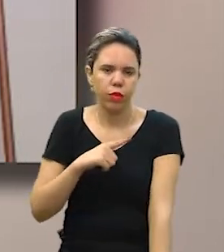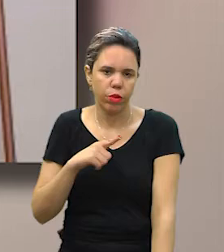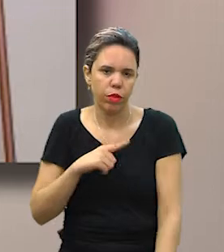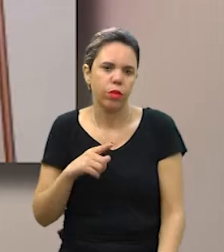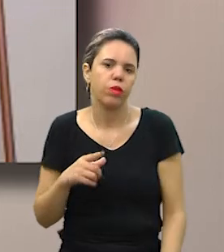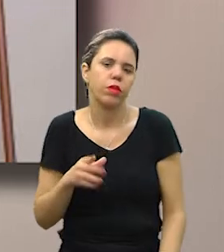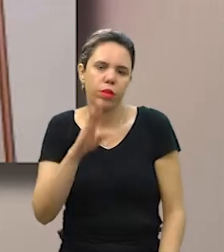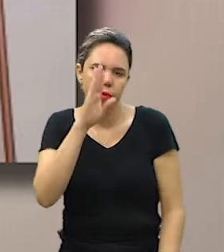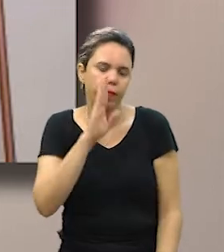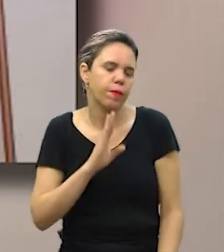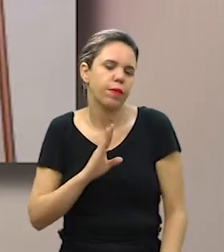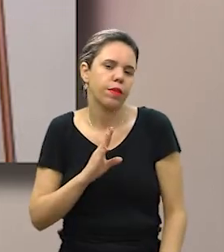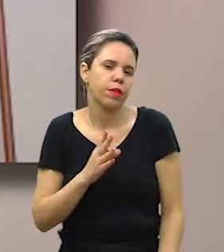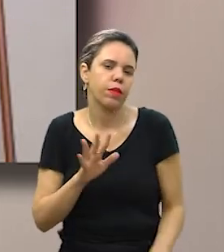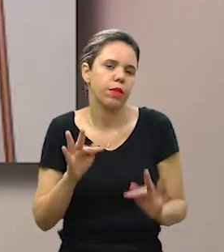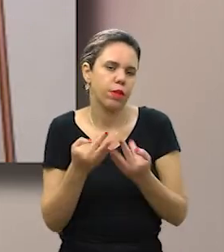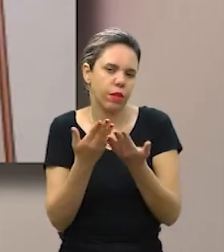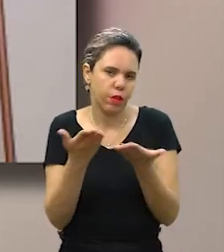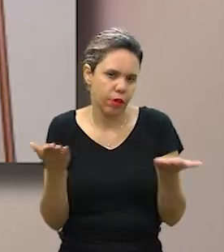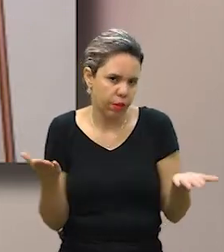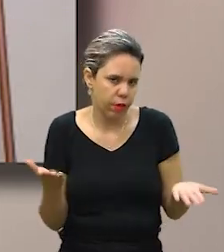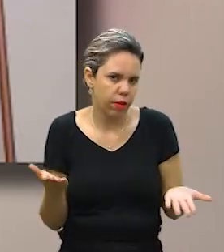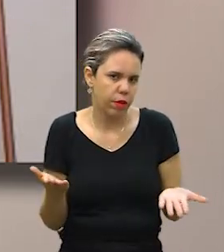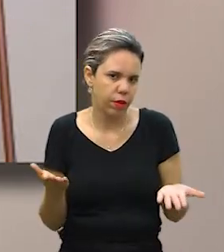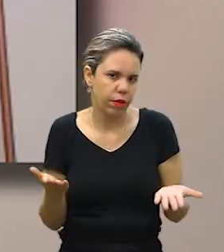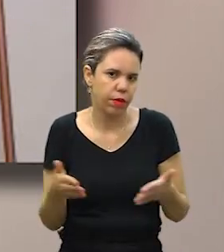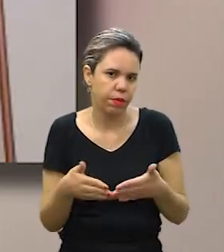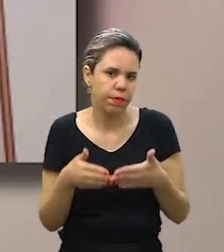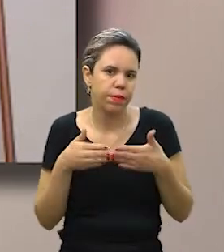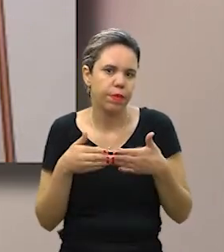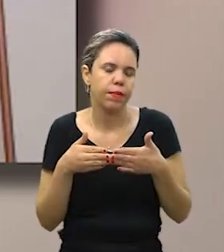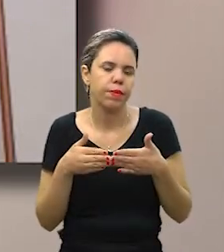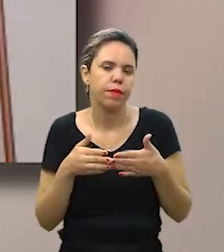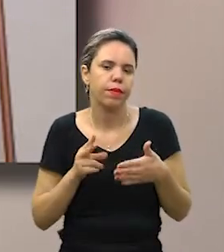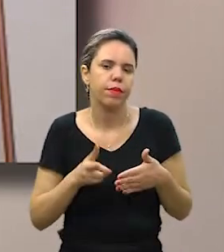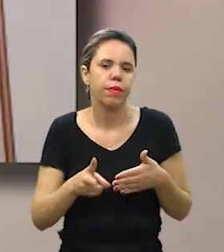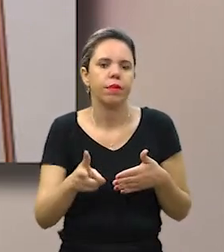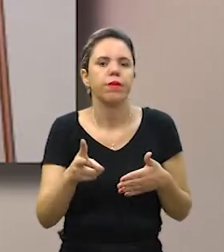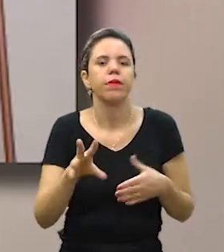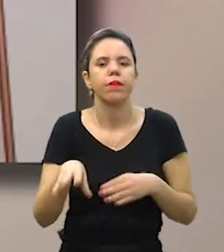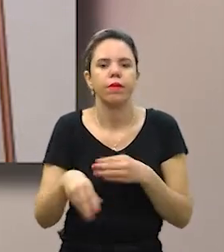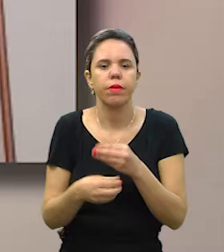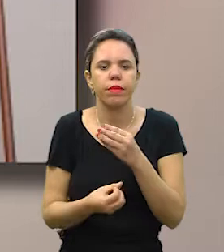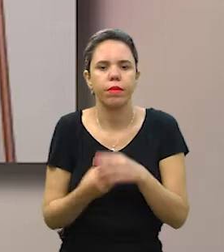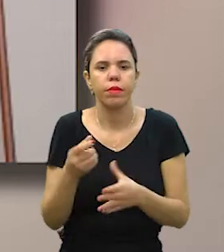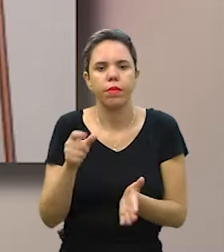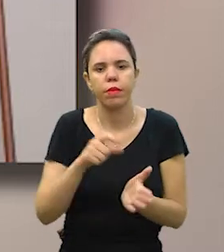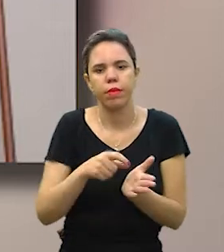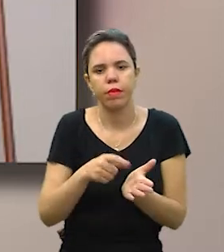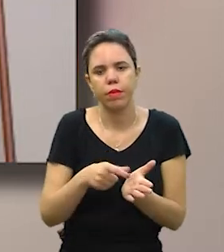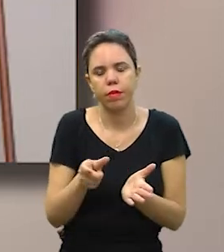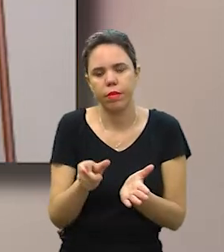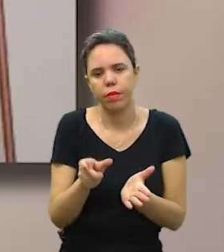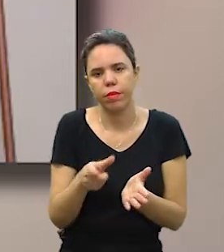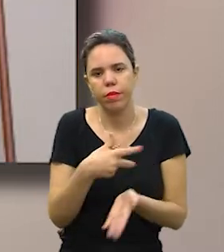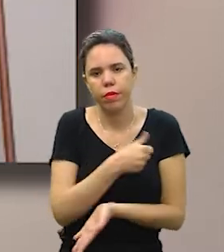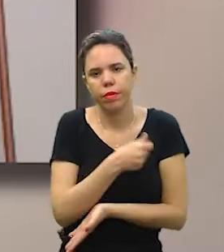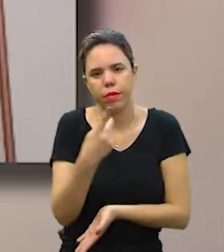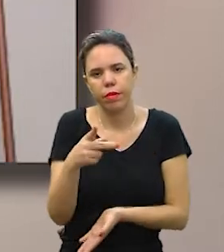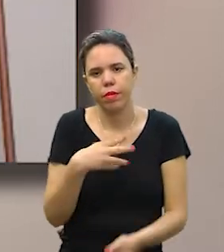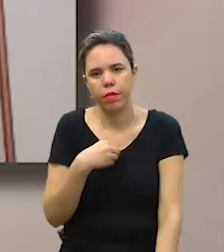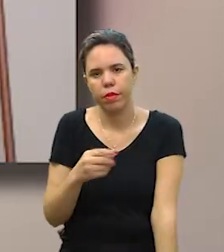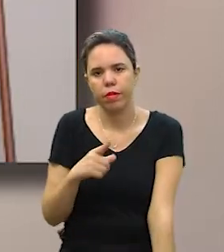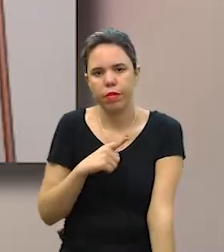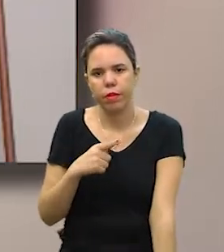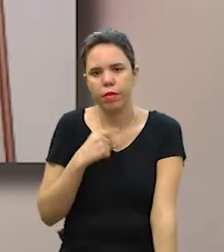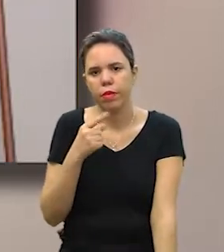temos disponíveis. Então, papais e mamães aí, por favor, mantenham atualizadas as carteiras de vacina dos seus filhos.